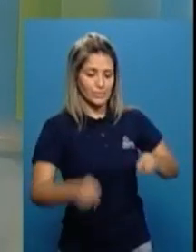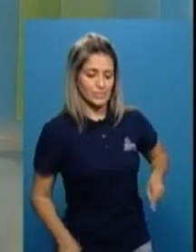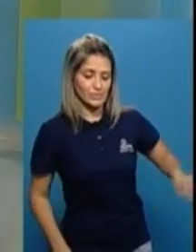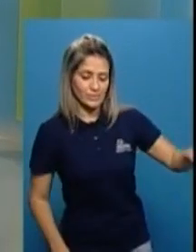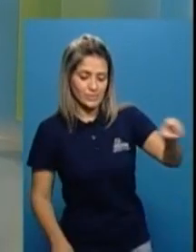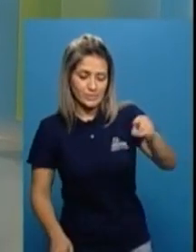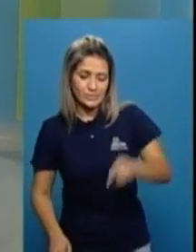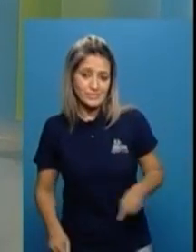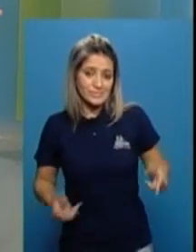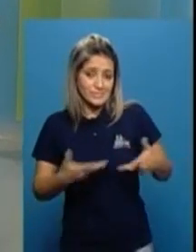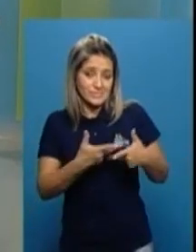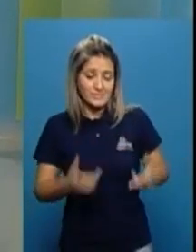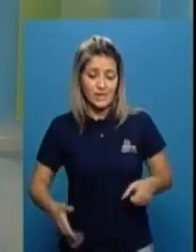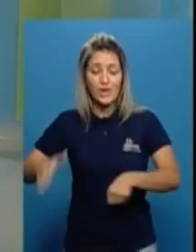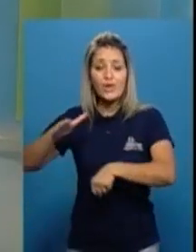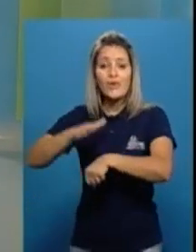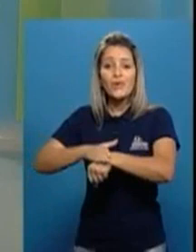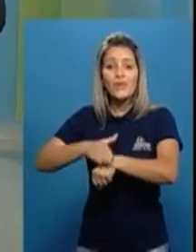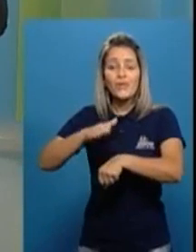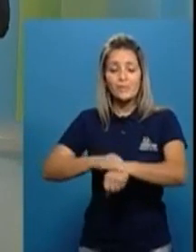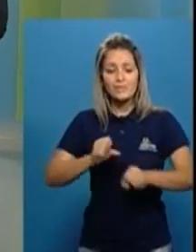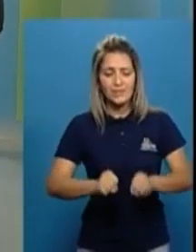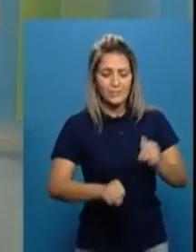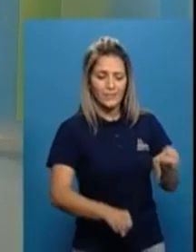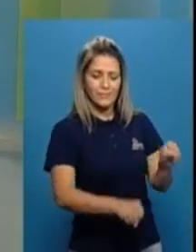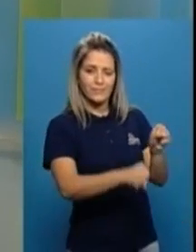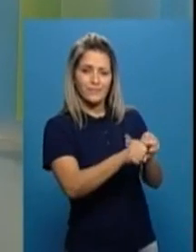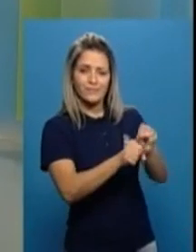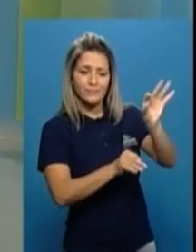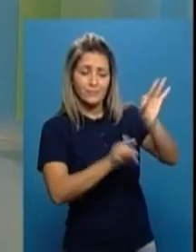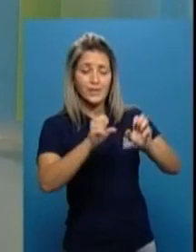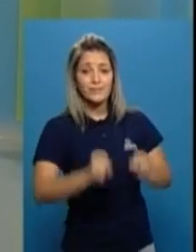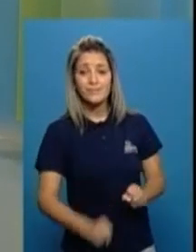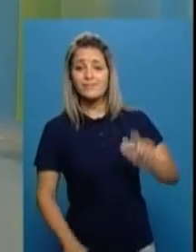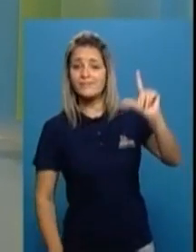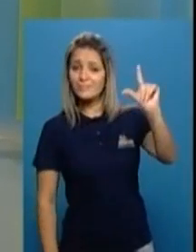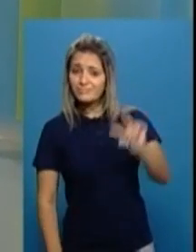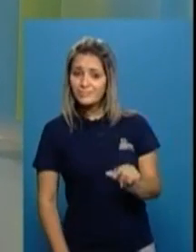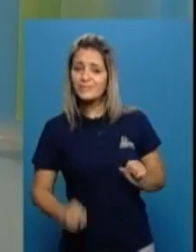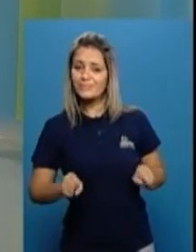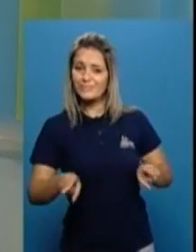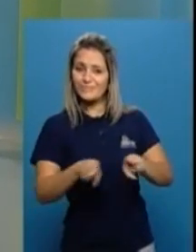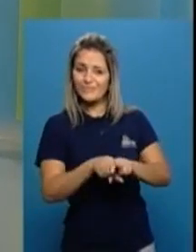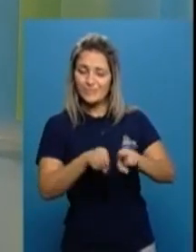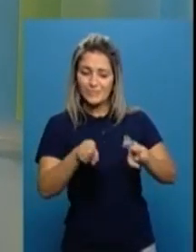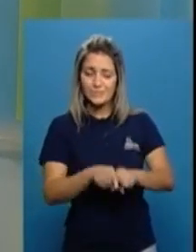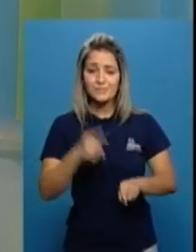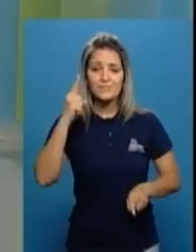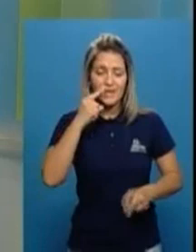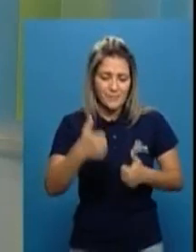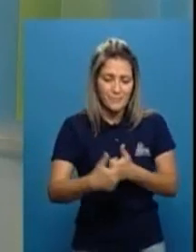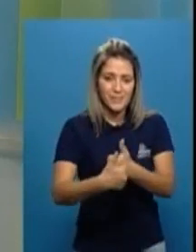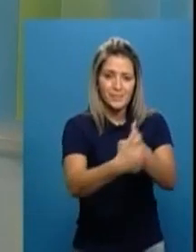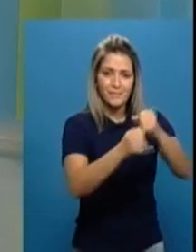destinadas a uma família, o tempo de setup pode ser reduzido quando se trabalha por peças, a proximidade das máquinas e